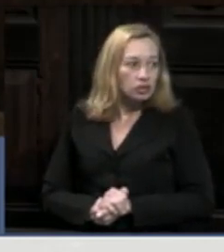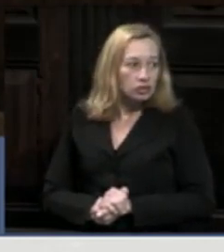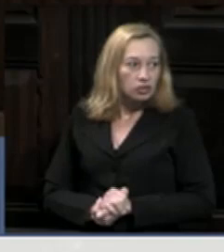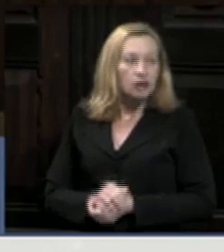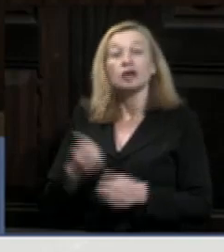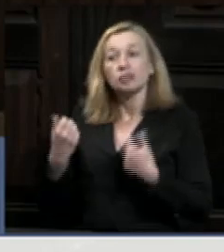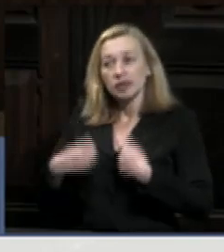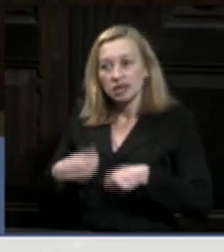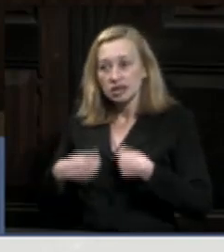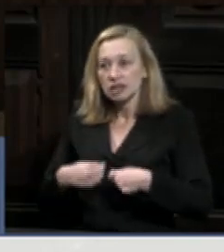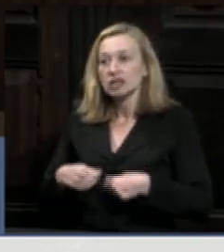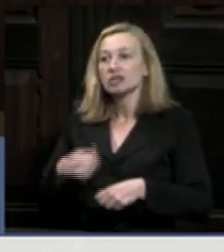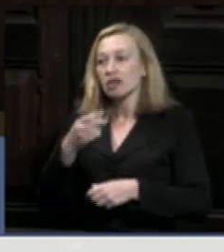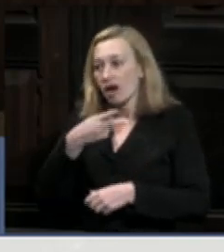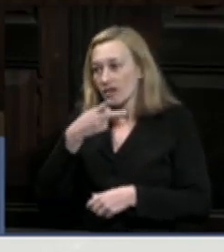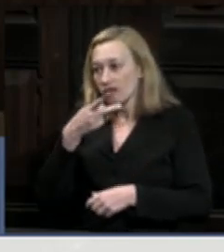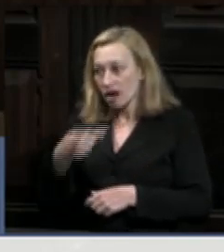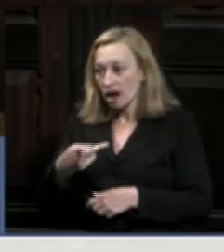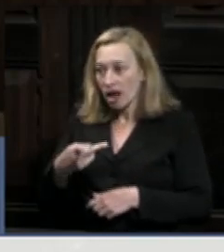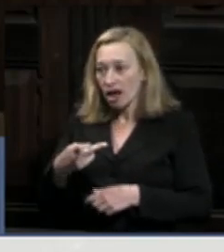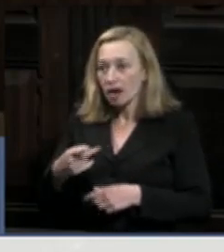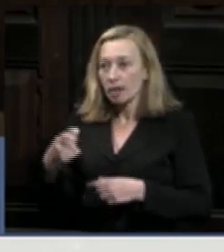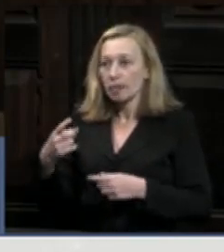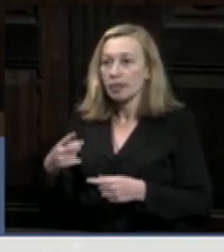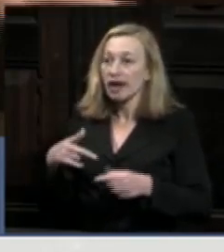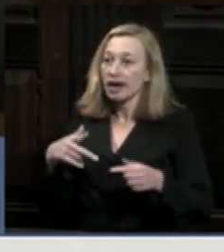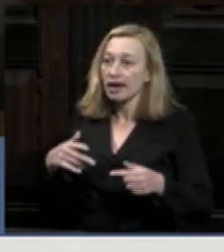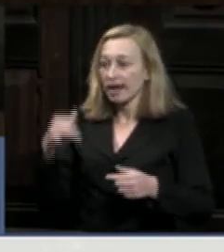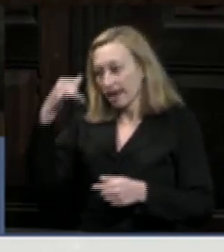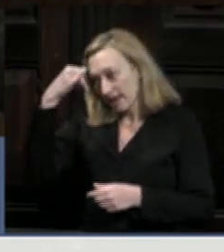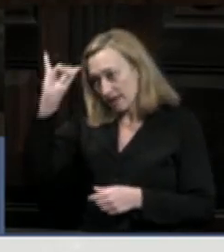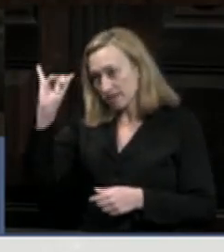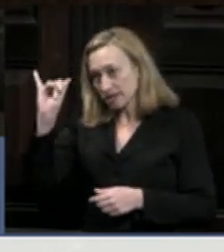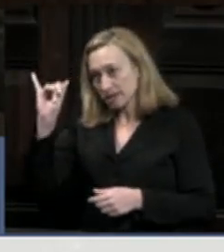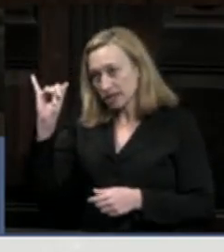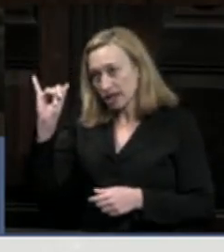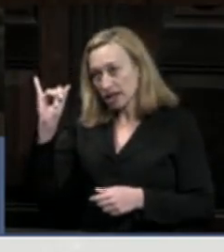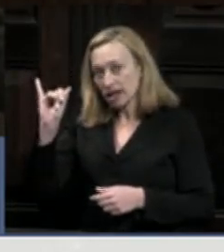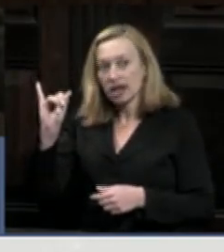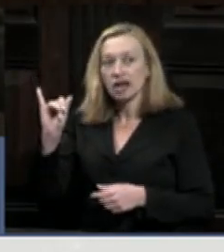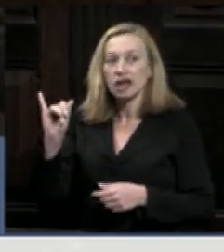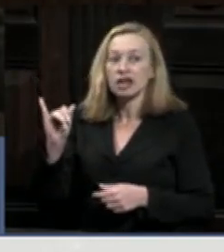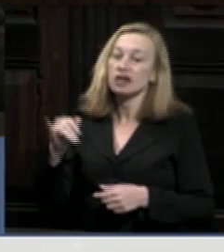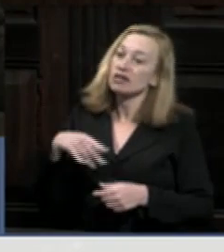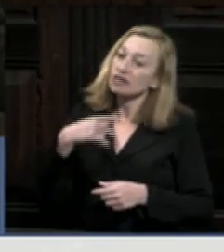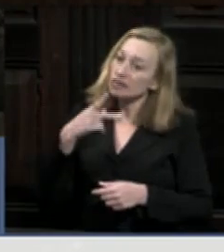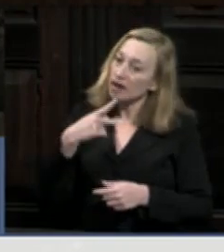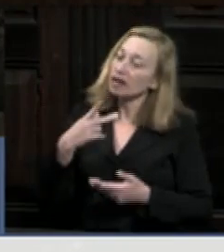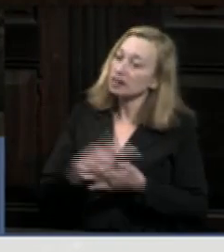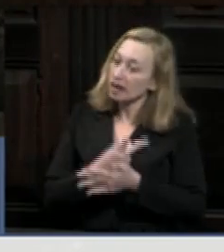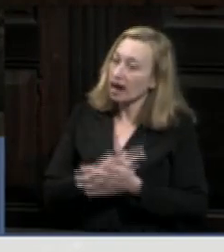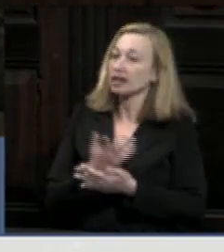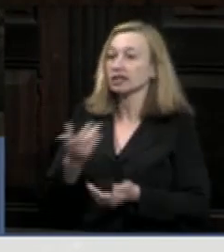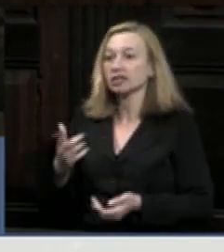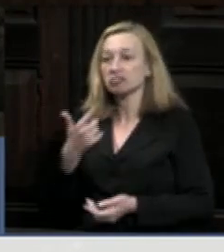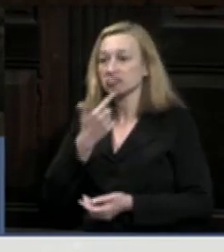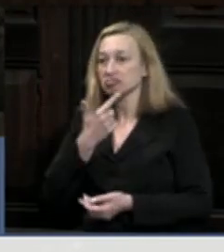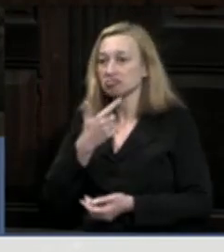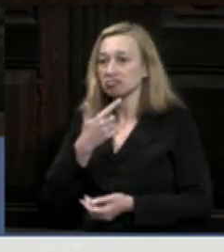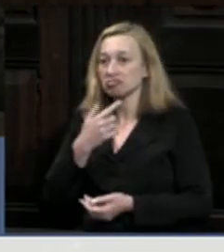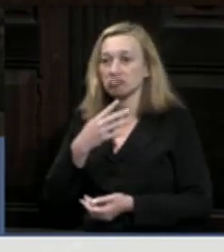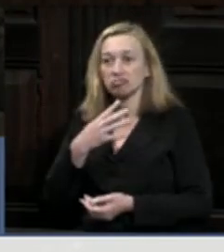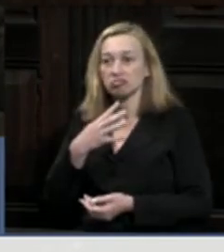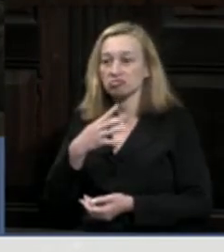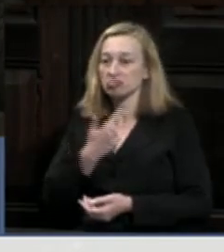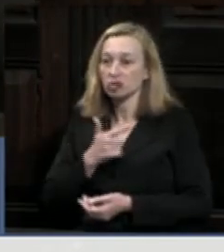preciso dar essa informação para evitar certas falas equivocadas que não tem conhecimento do deputado gilberto